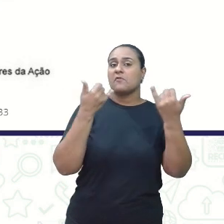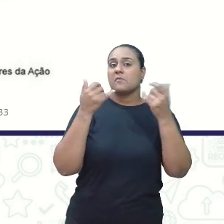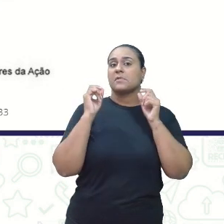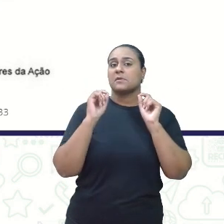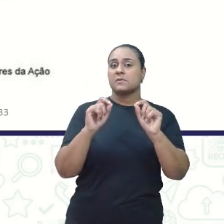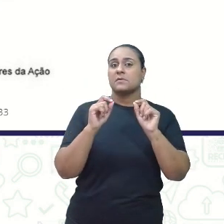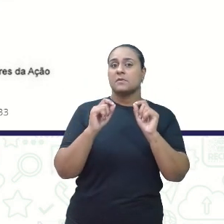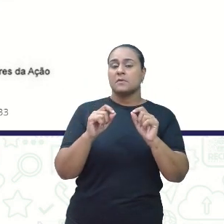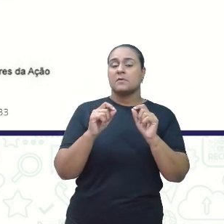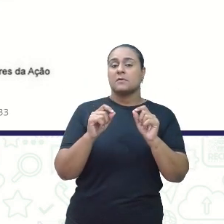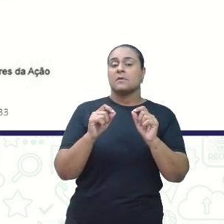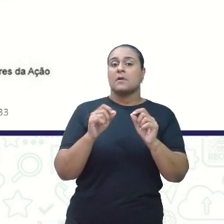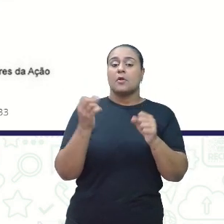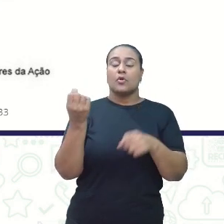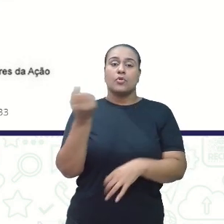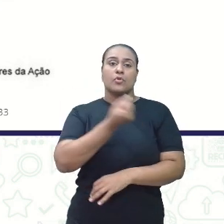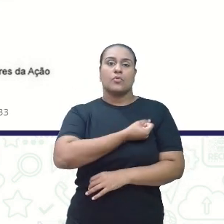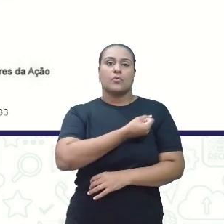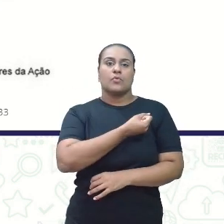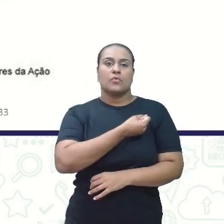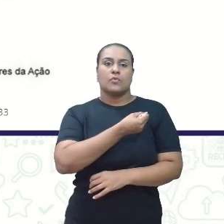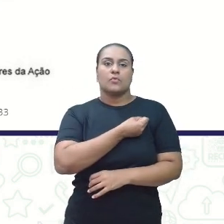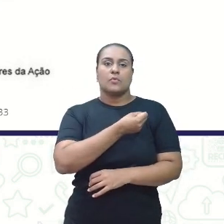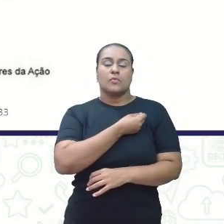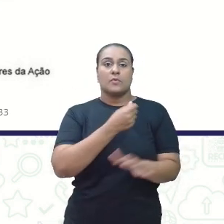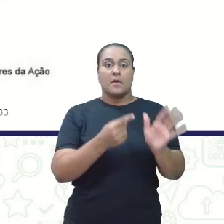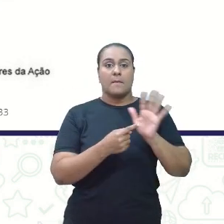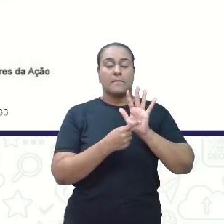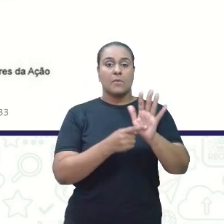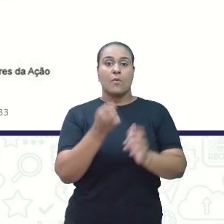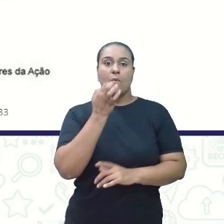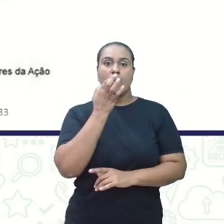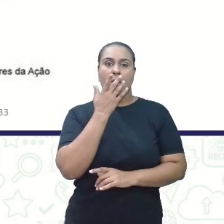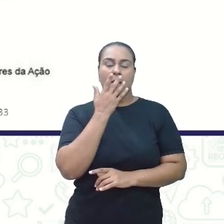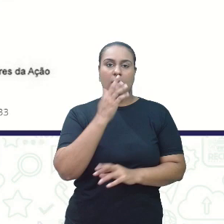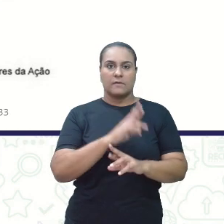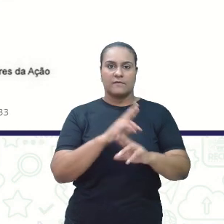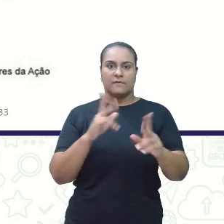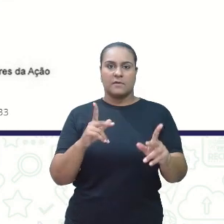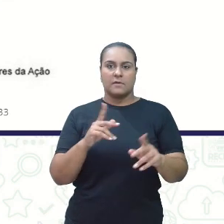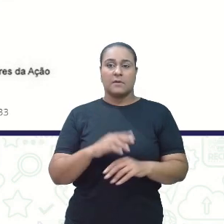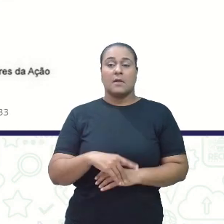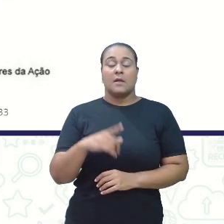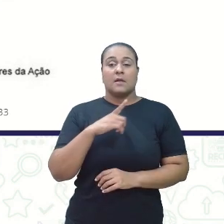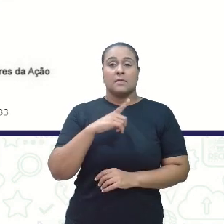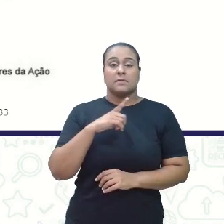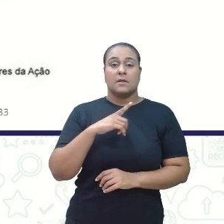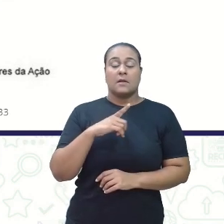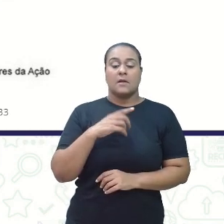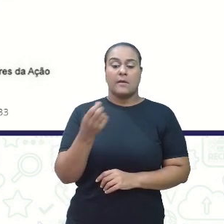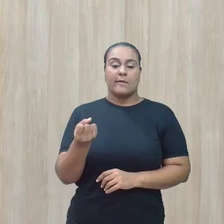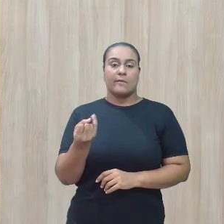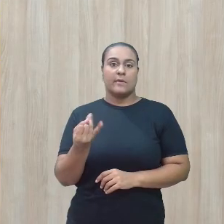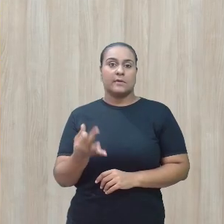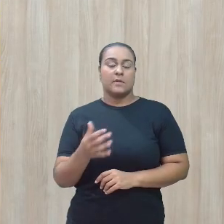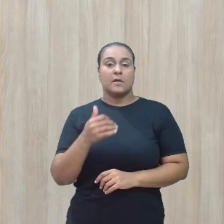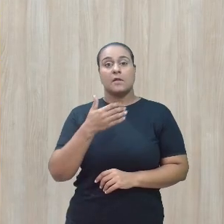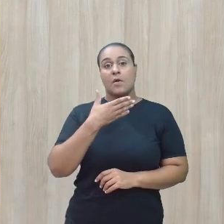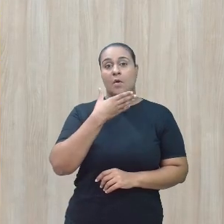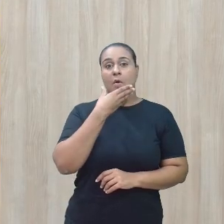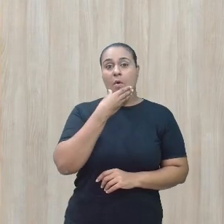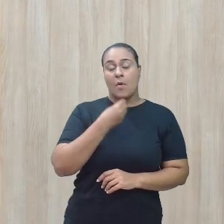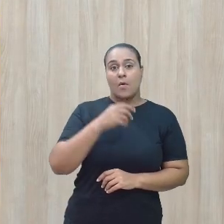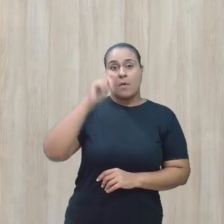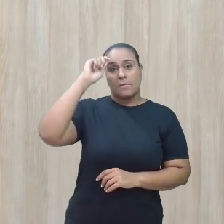sobre esses números, ela está destacada de uma cor diferente, né? Aqui a gente tem, ó, a quantidade de homens negros